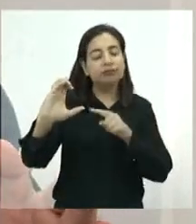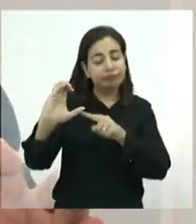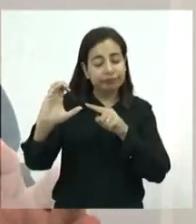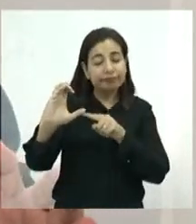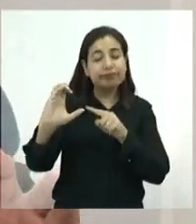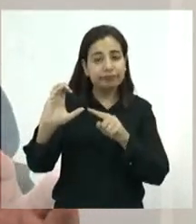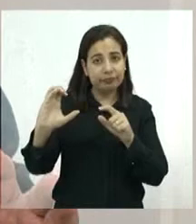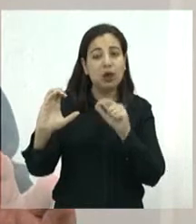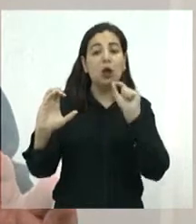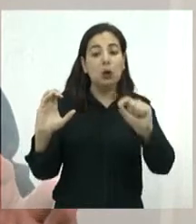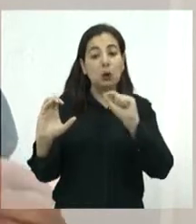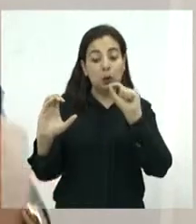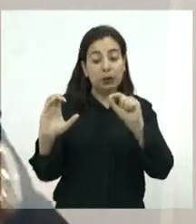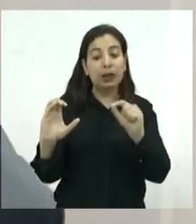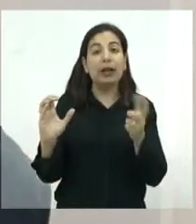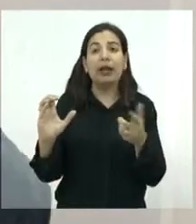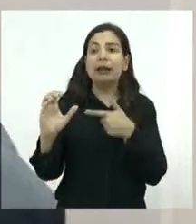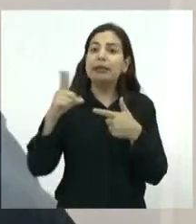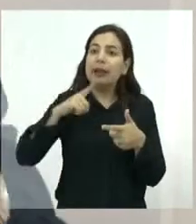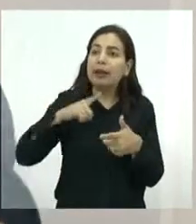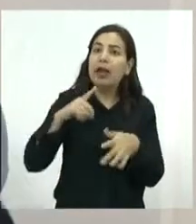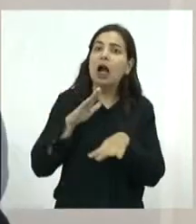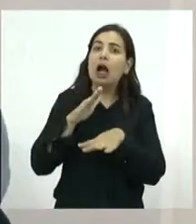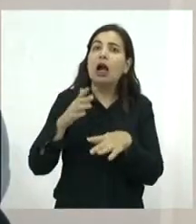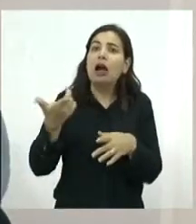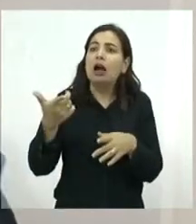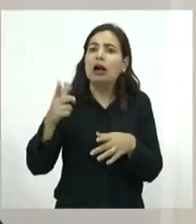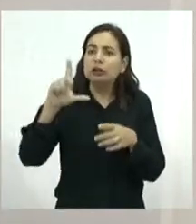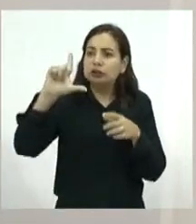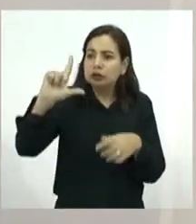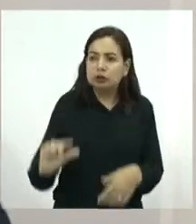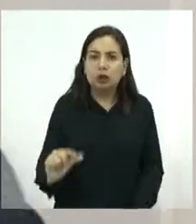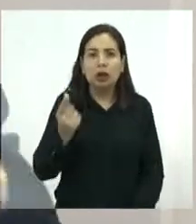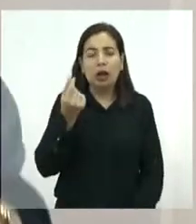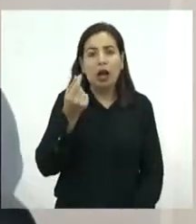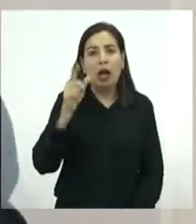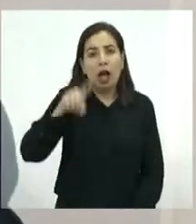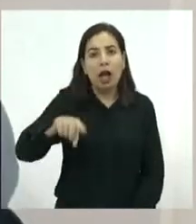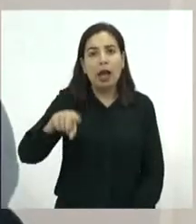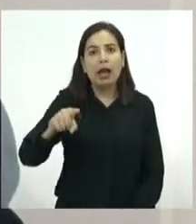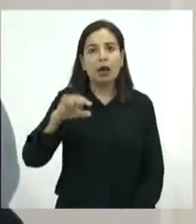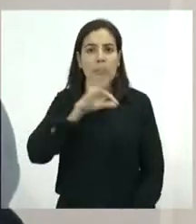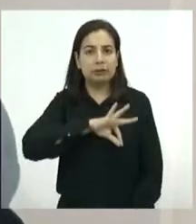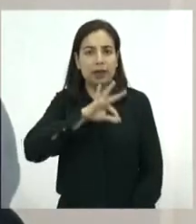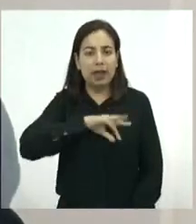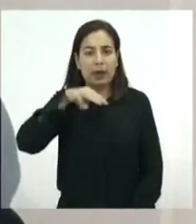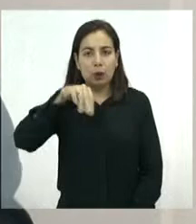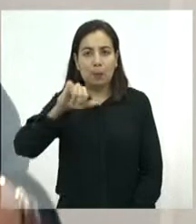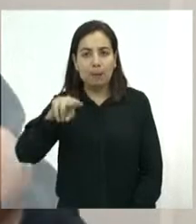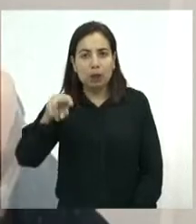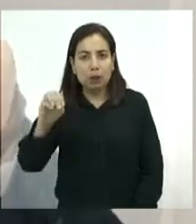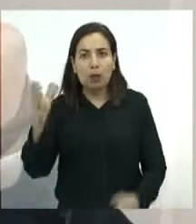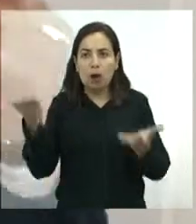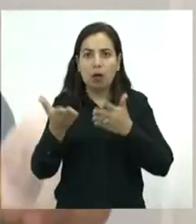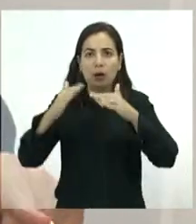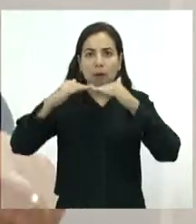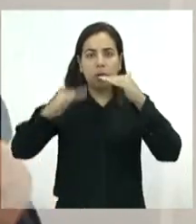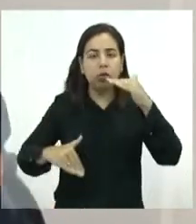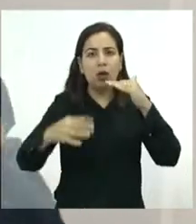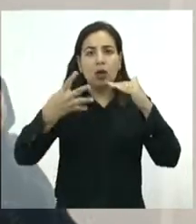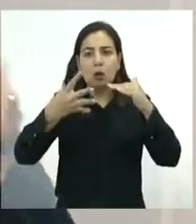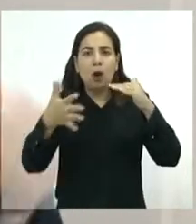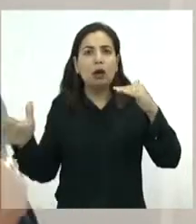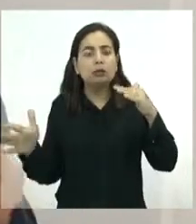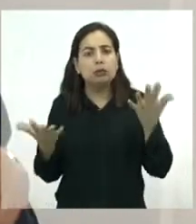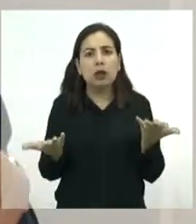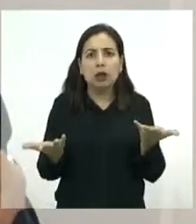tempo de fruição, ele diminui o valor de um salário mínimo para R$ 400. Se você pegar o saldo,